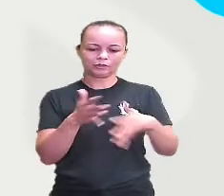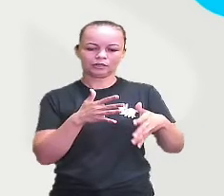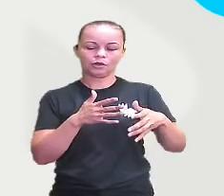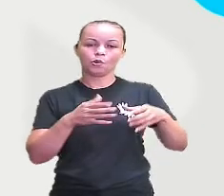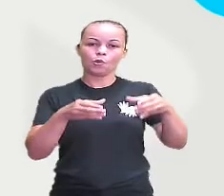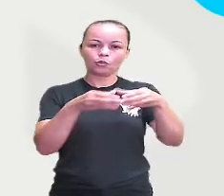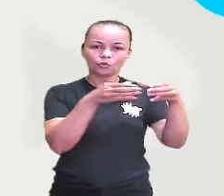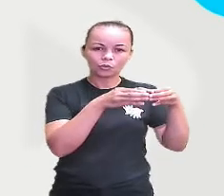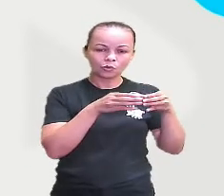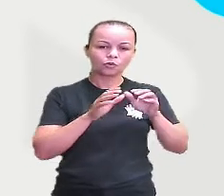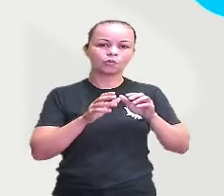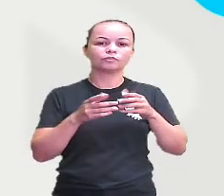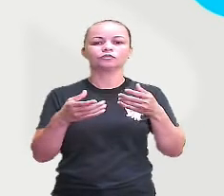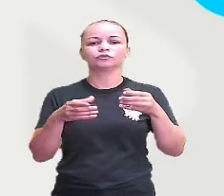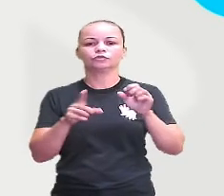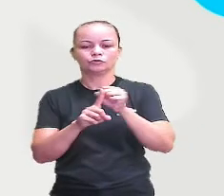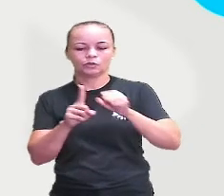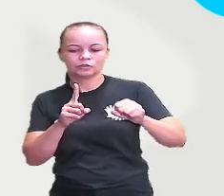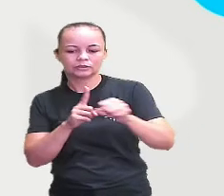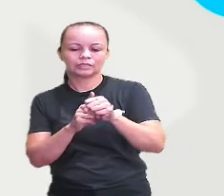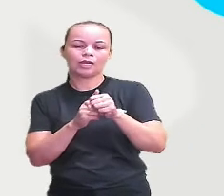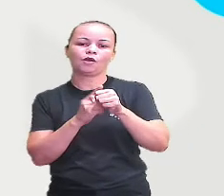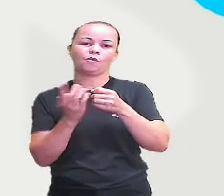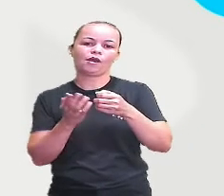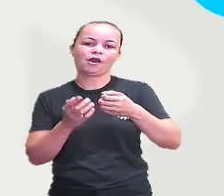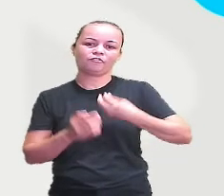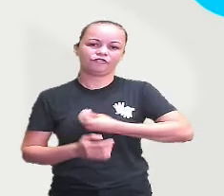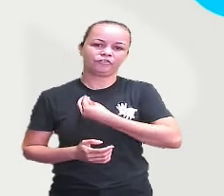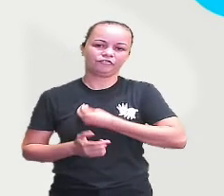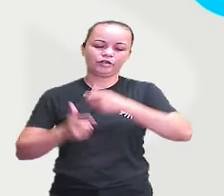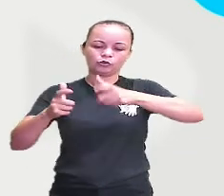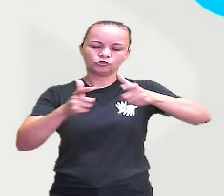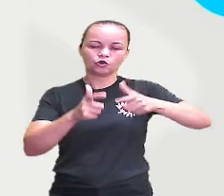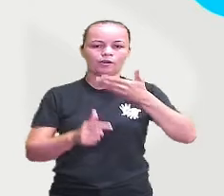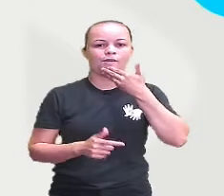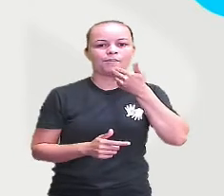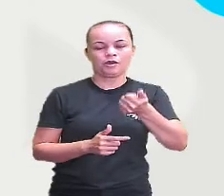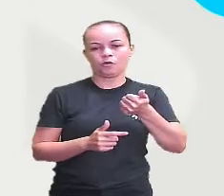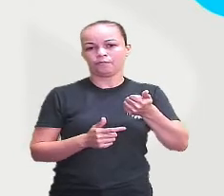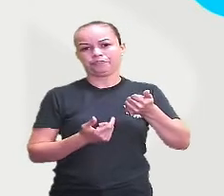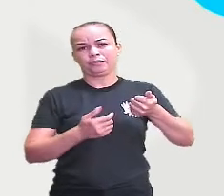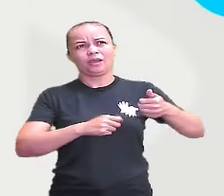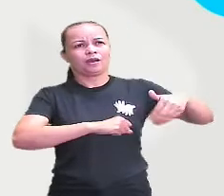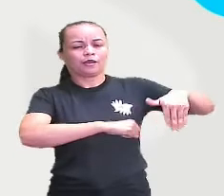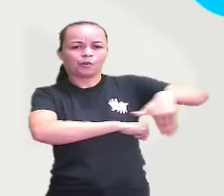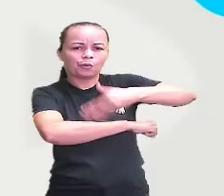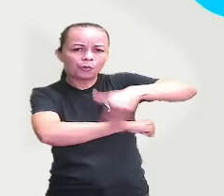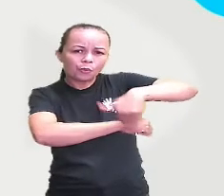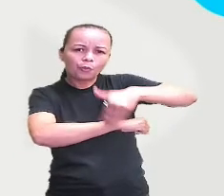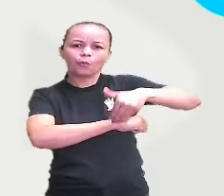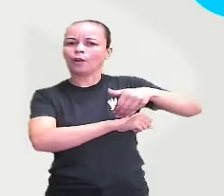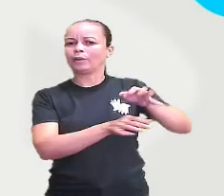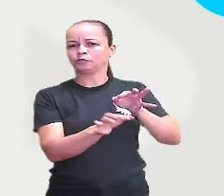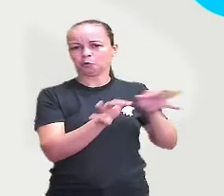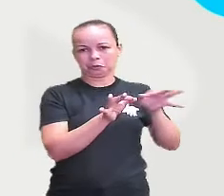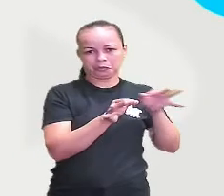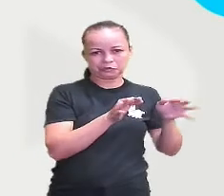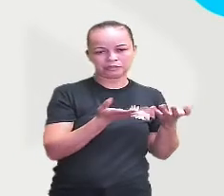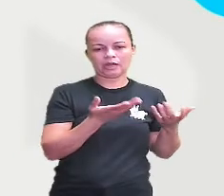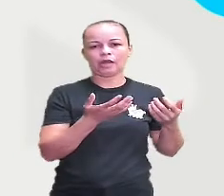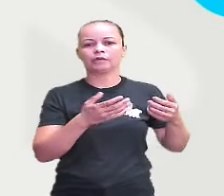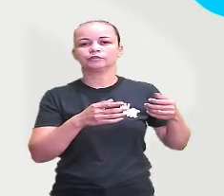mais abastados a viverem em locais melhores. Ruas mais bem conservadas,